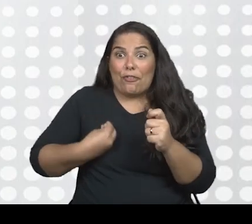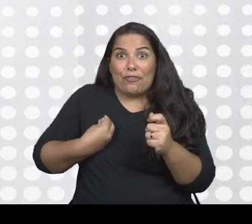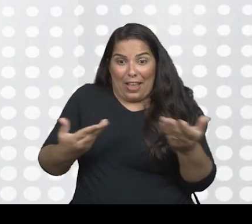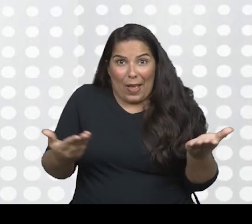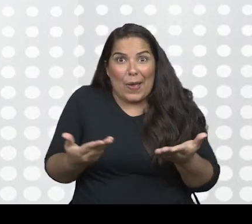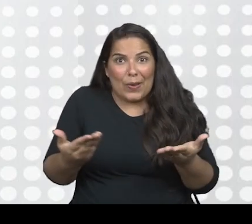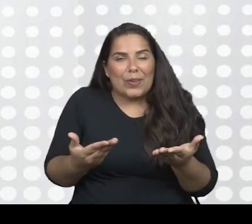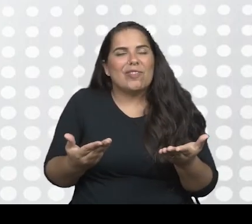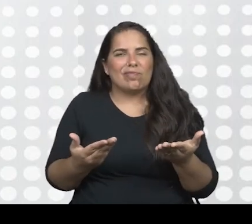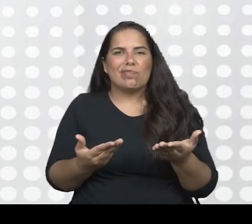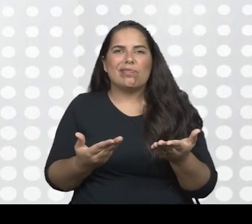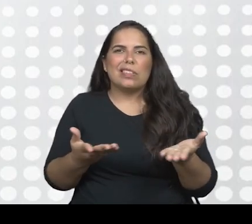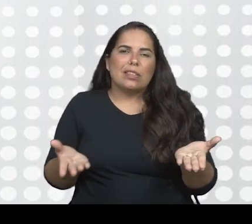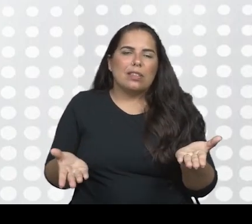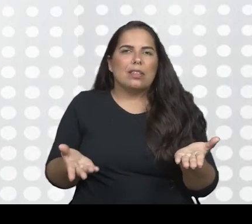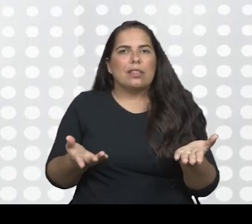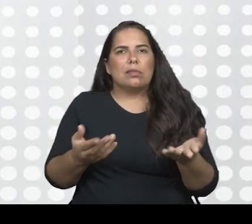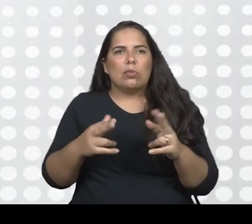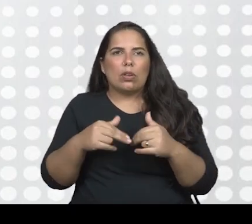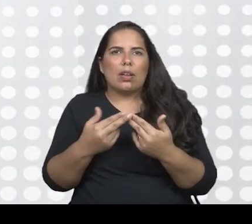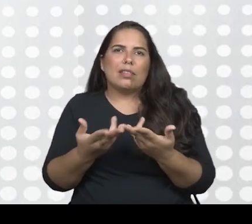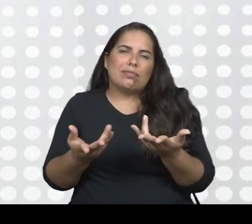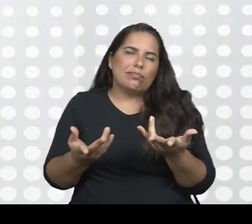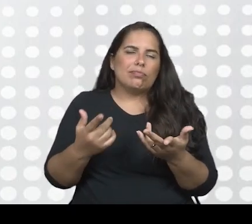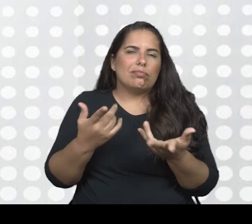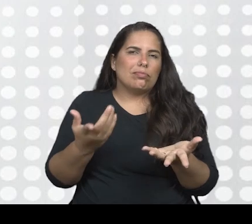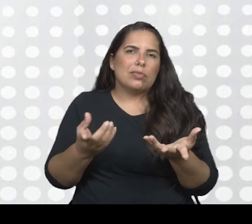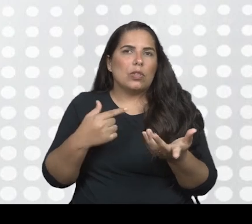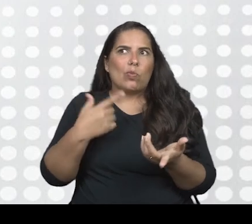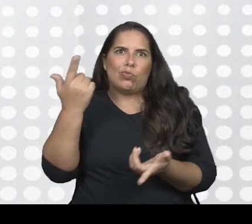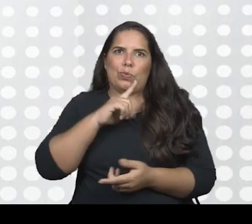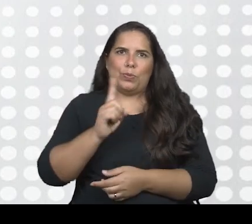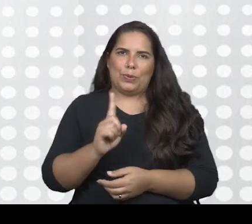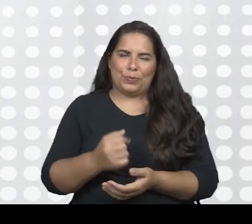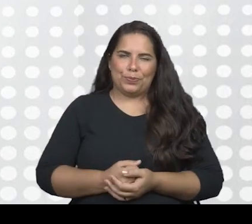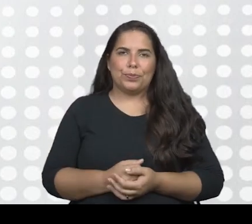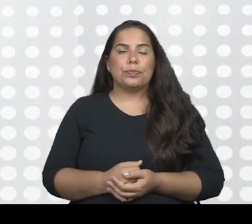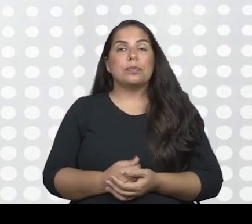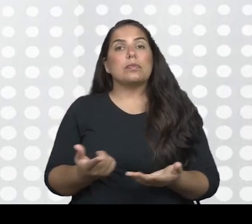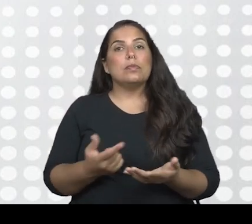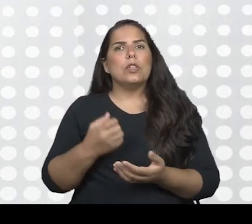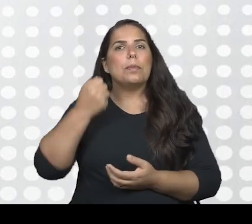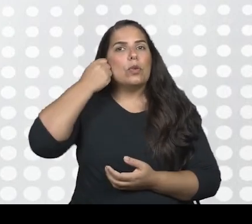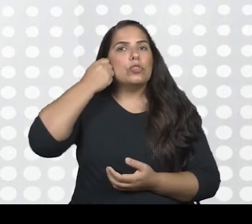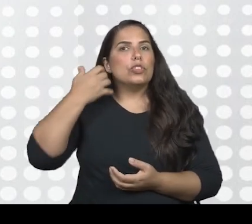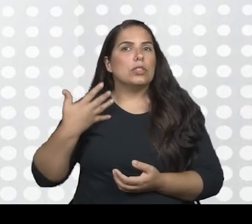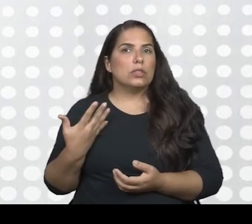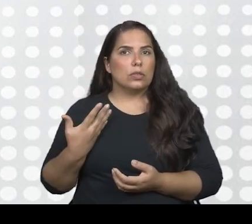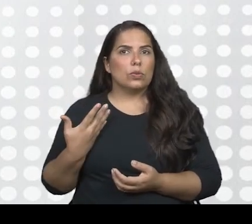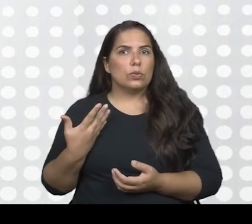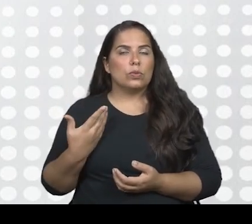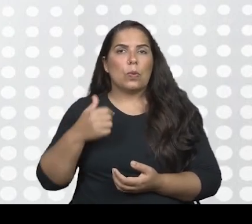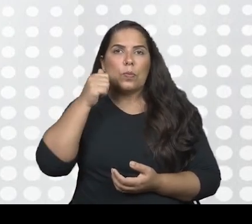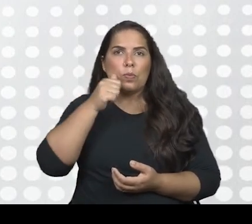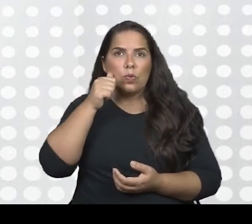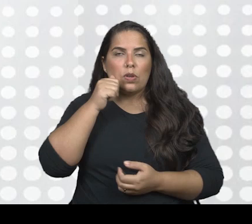vivo, e aí, por motivos de força maior, então, não foi possível. A minha audiodescrição: eu